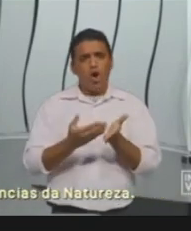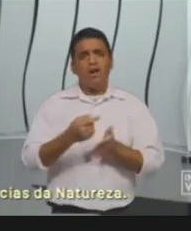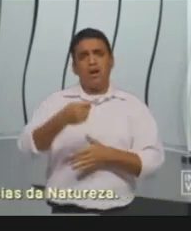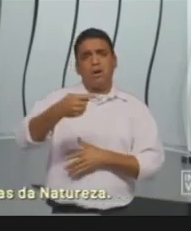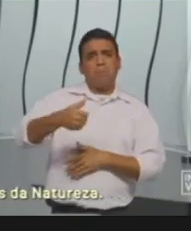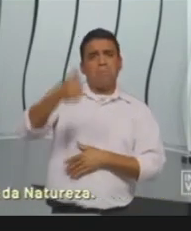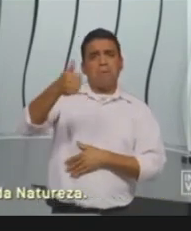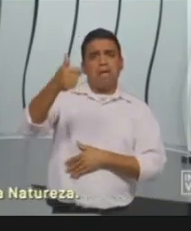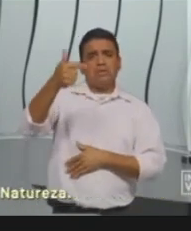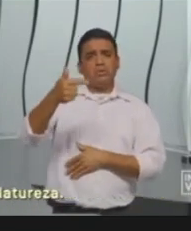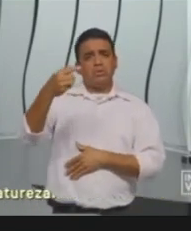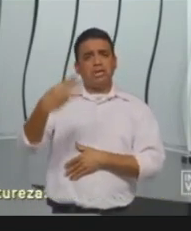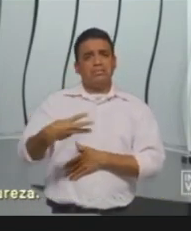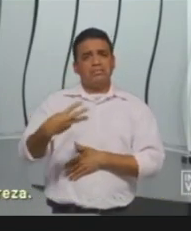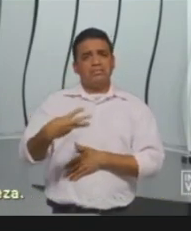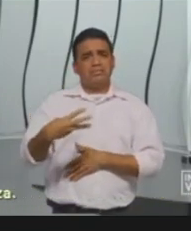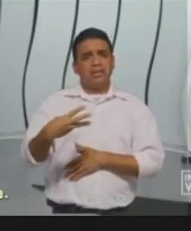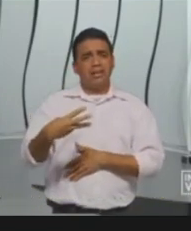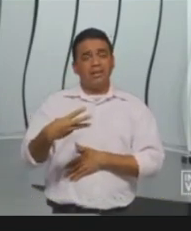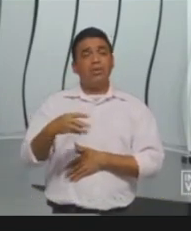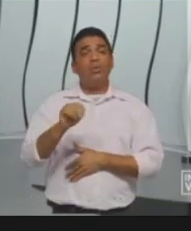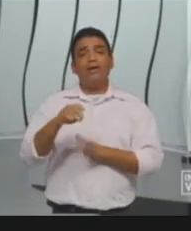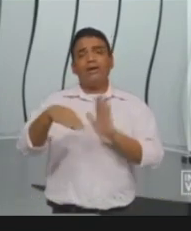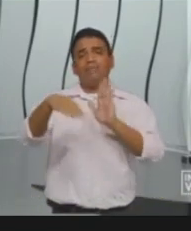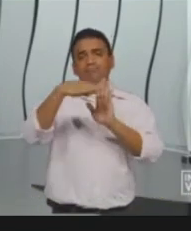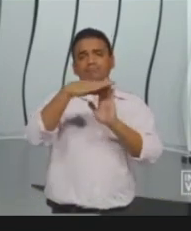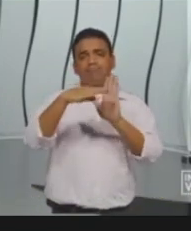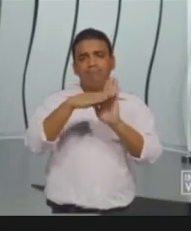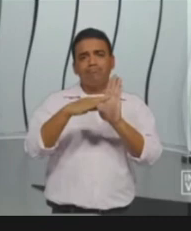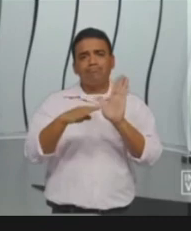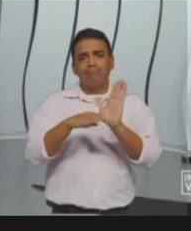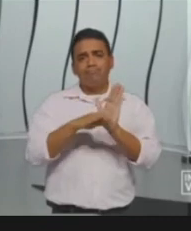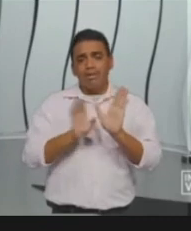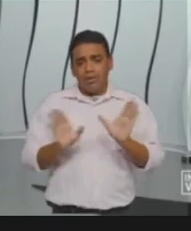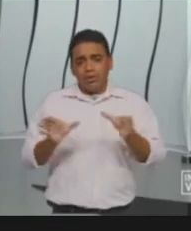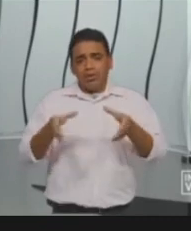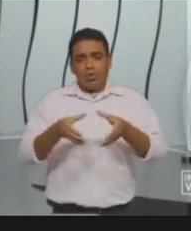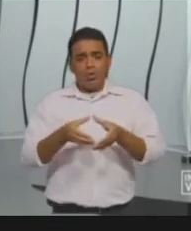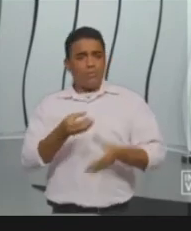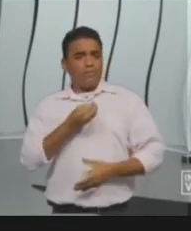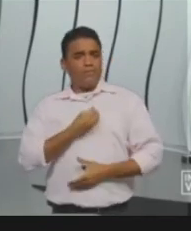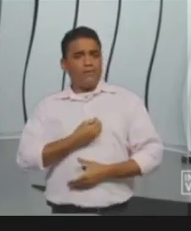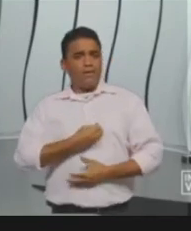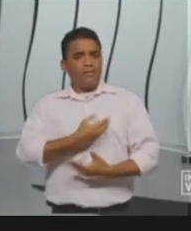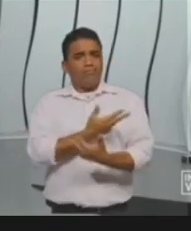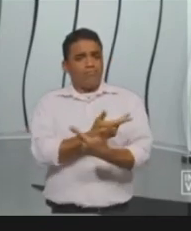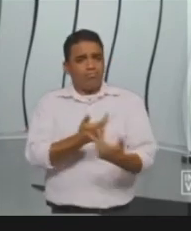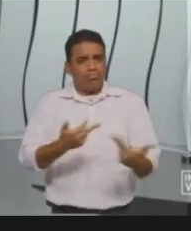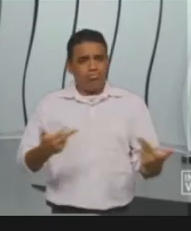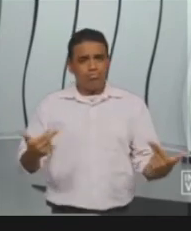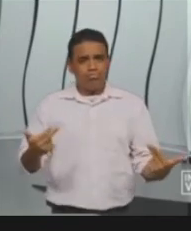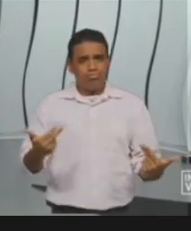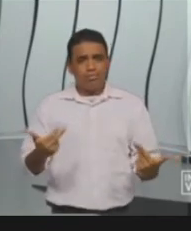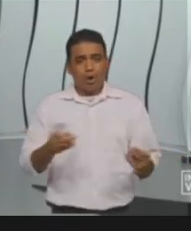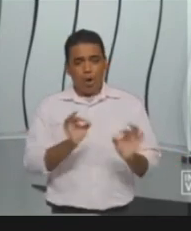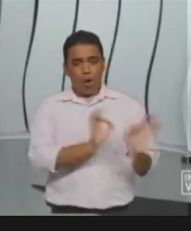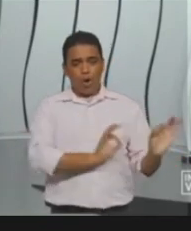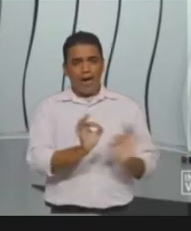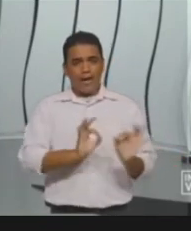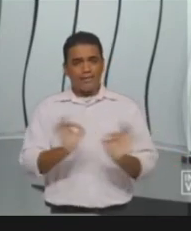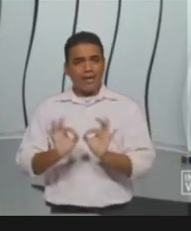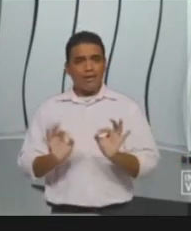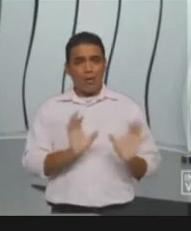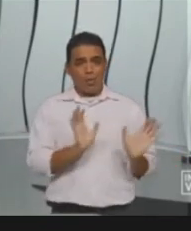3, nós estamos falando de classificação de seres vivos basicamente, de organização de seres vivos em classes, de acordo